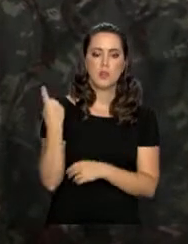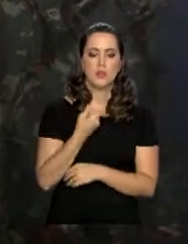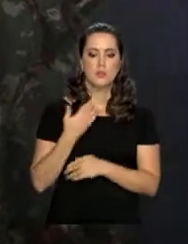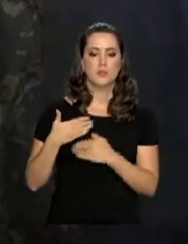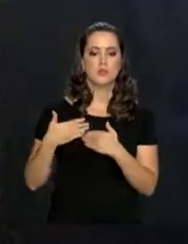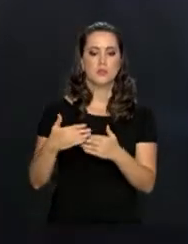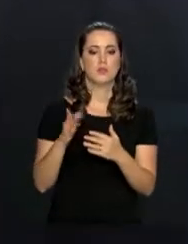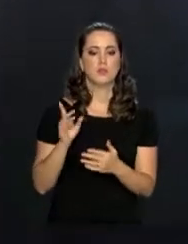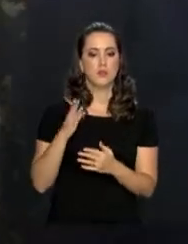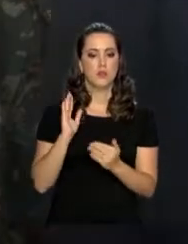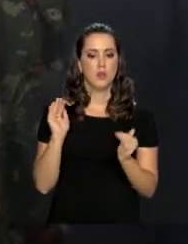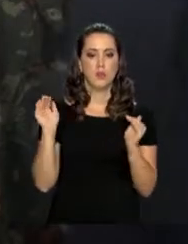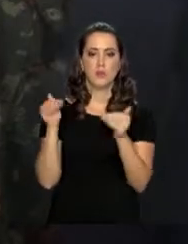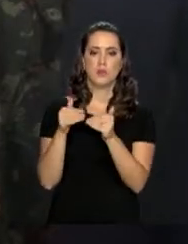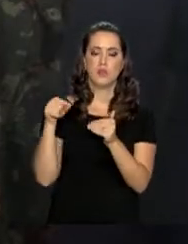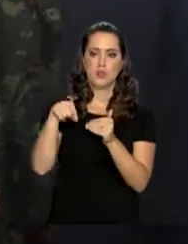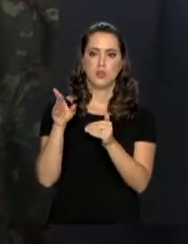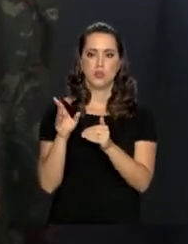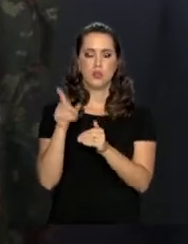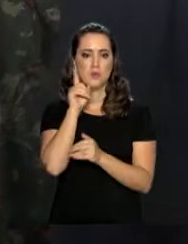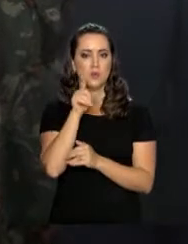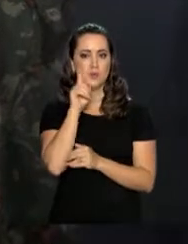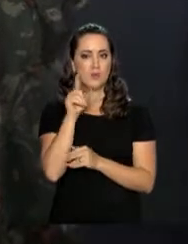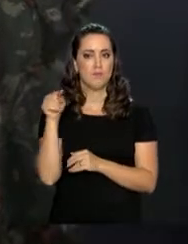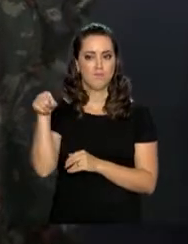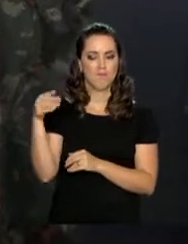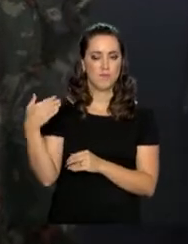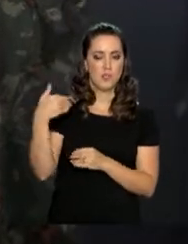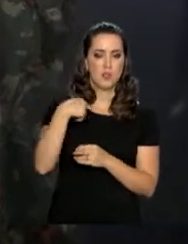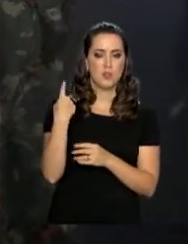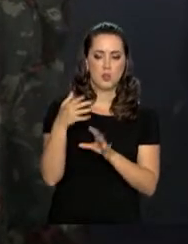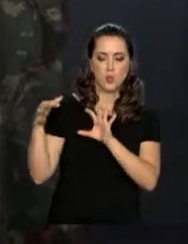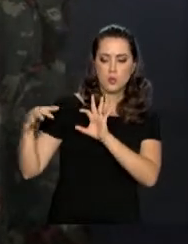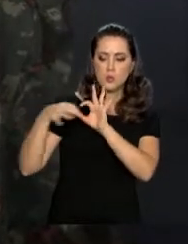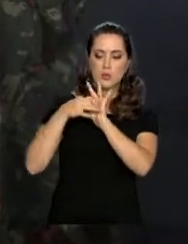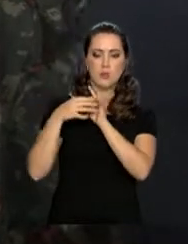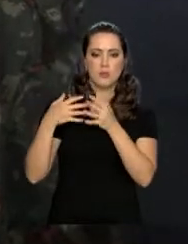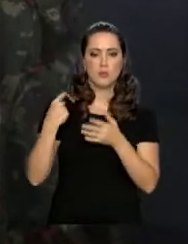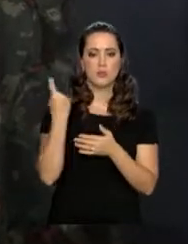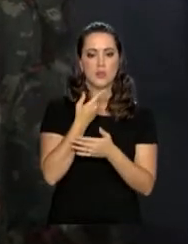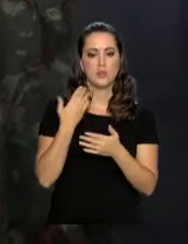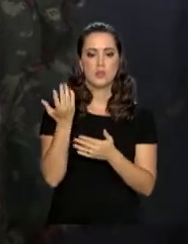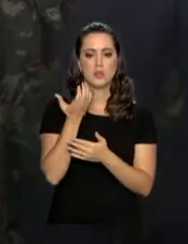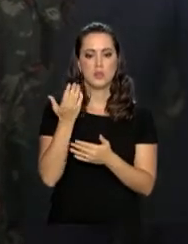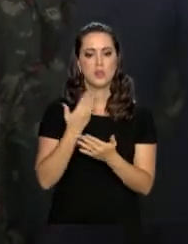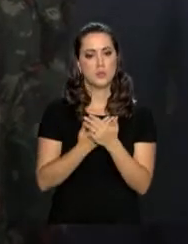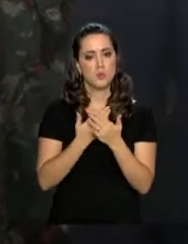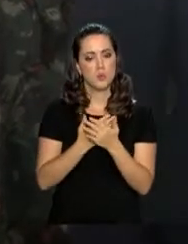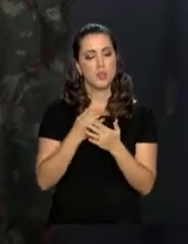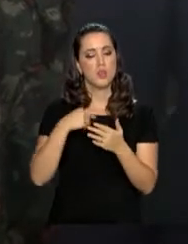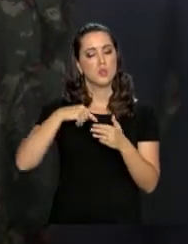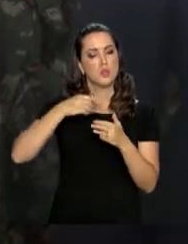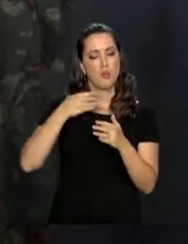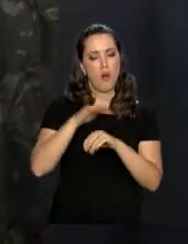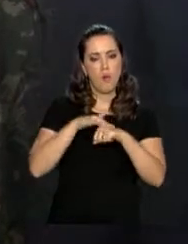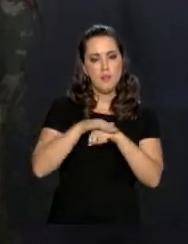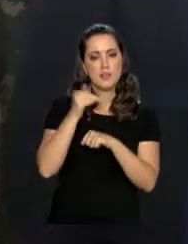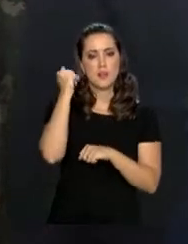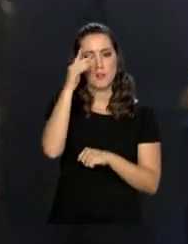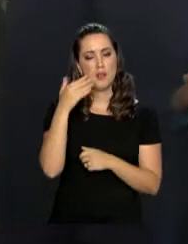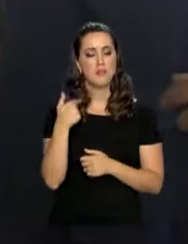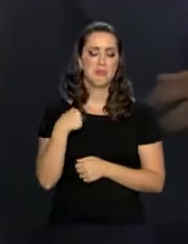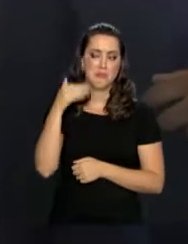demos em direção aos Estados Unidos em direção a nós. Pretendemos aprofundar essas conversas que, no meu